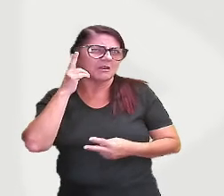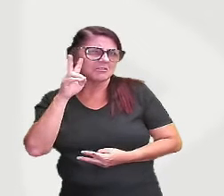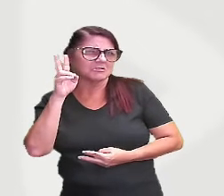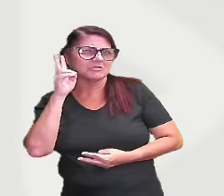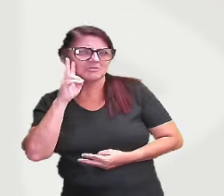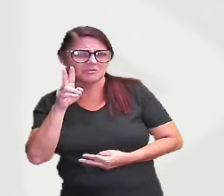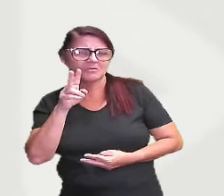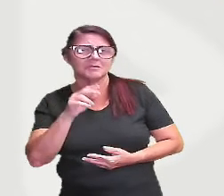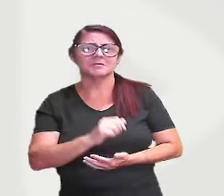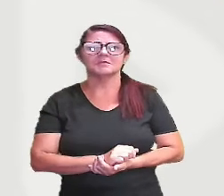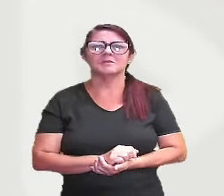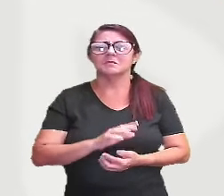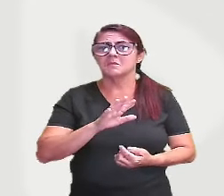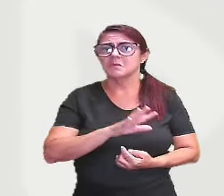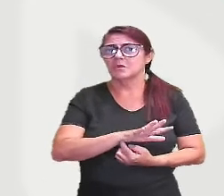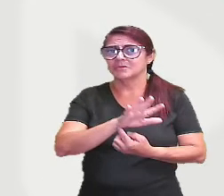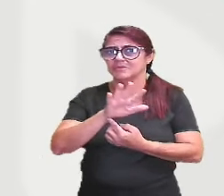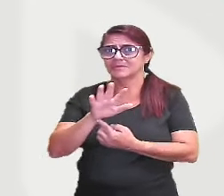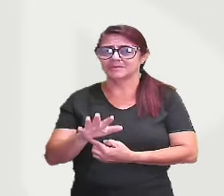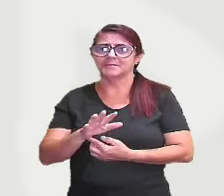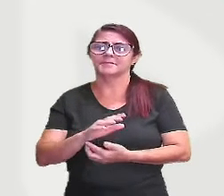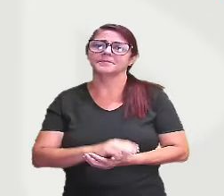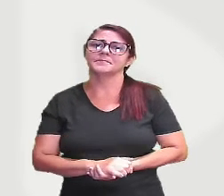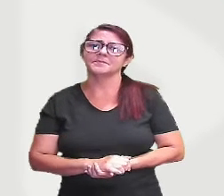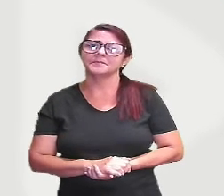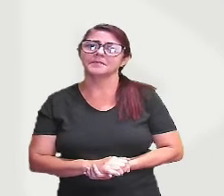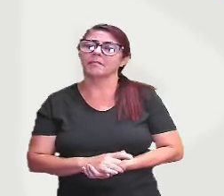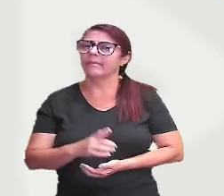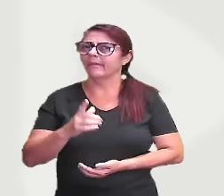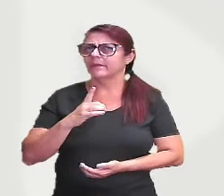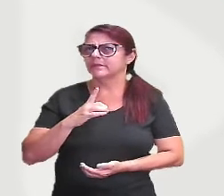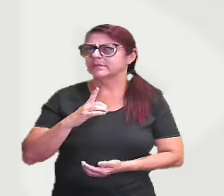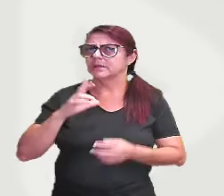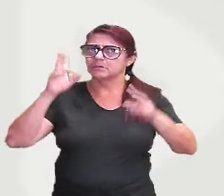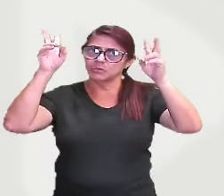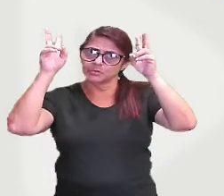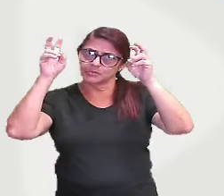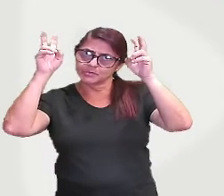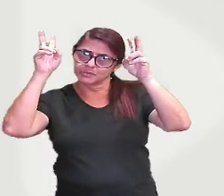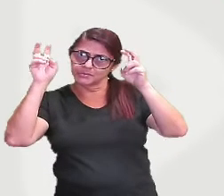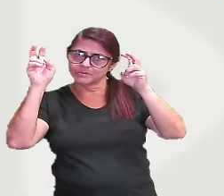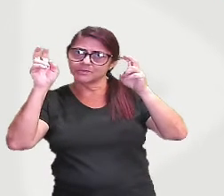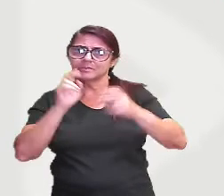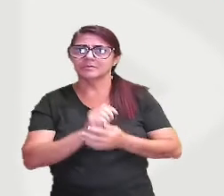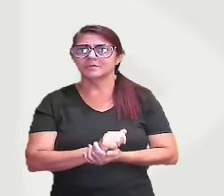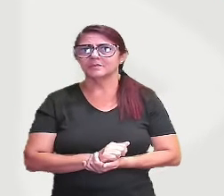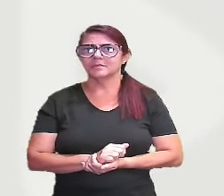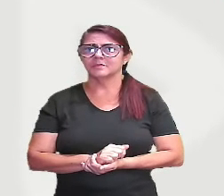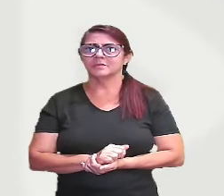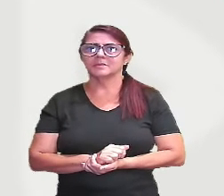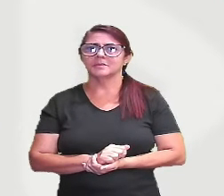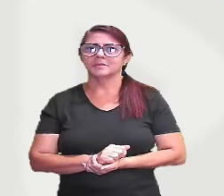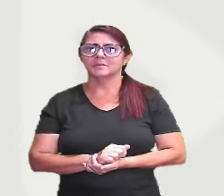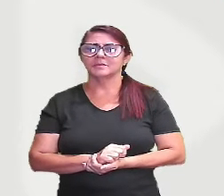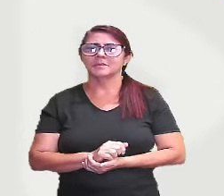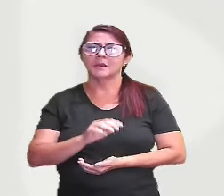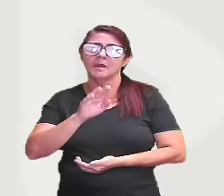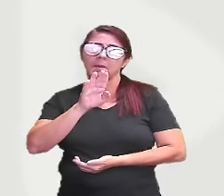vai destacar alguns pontos aqui. Então, a gente tem aqui o título, não é? Do texto, que